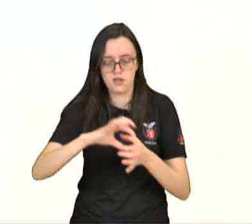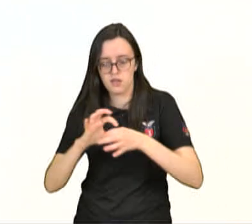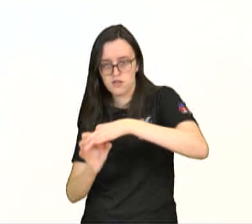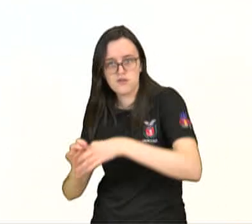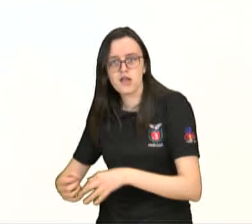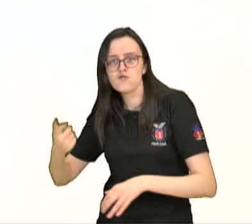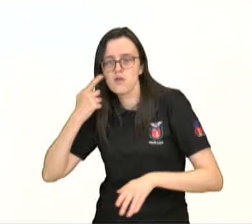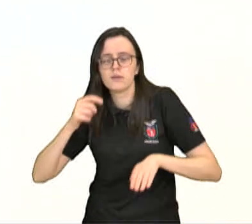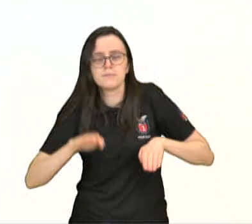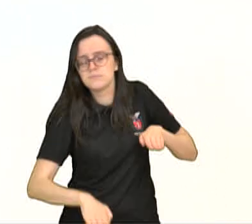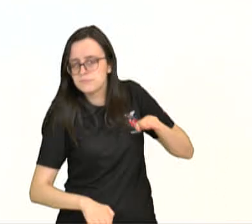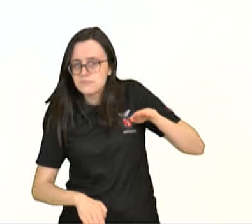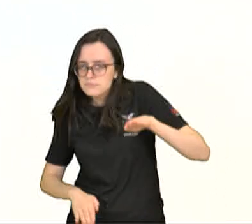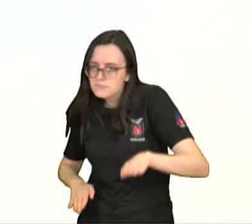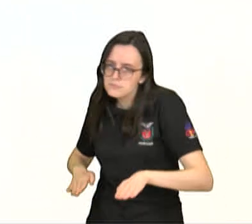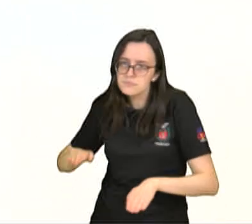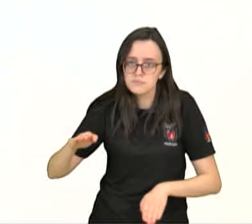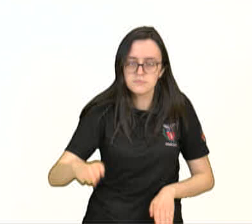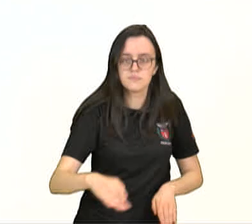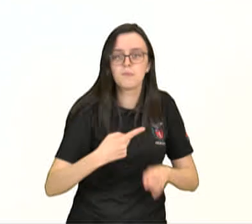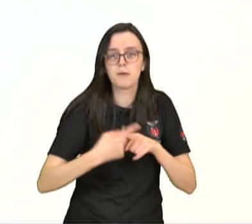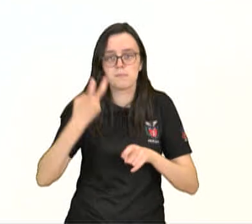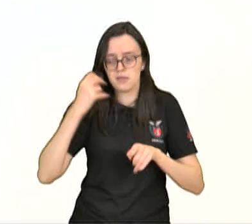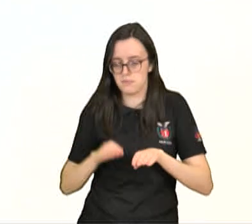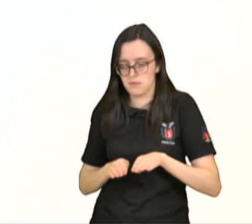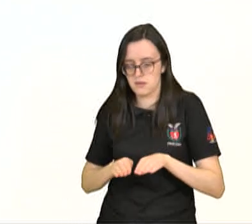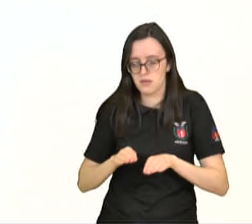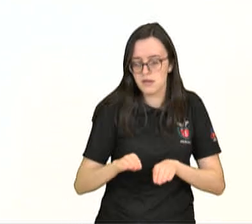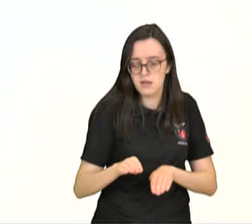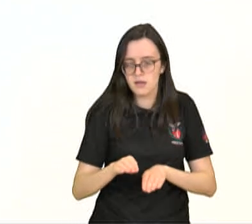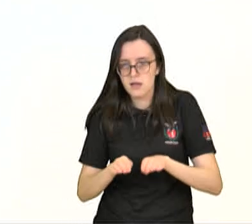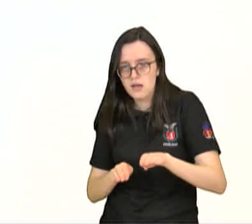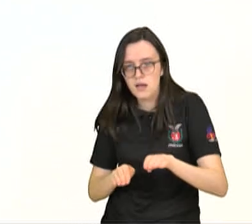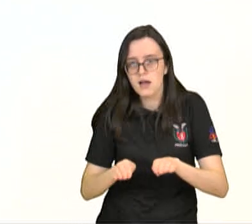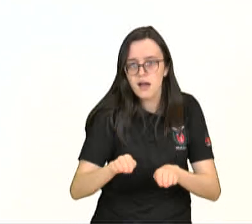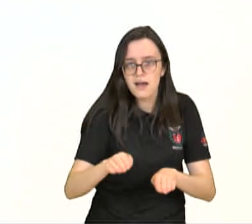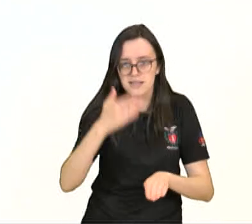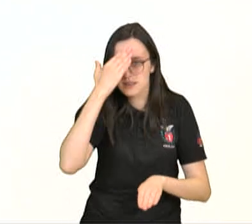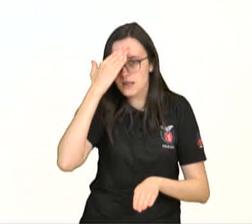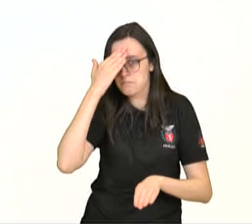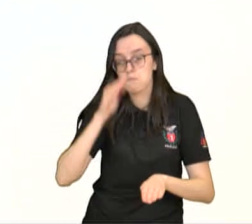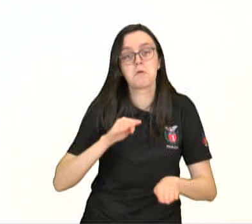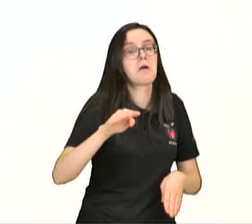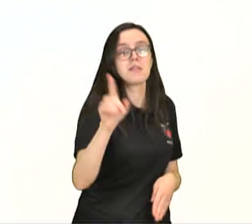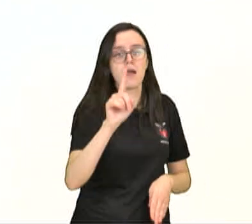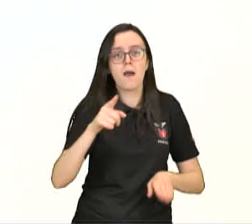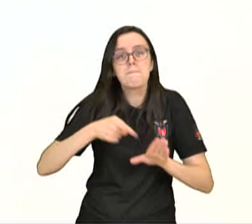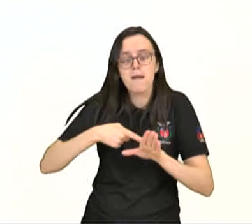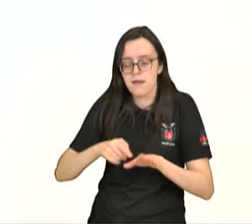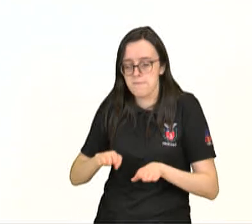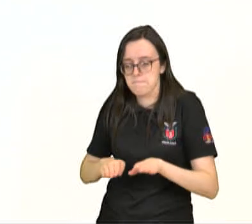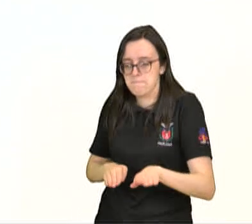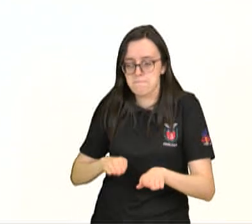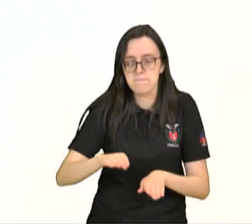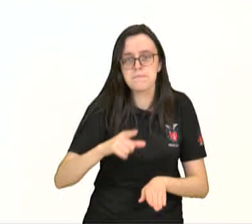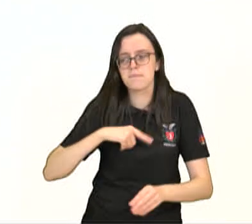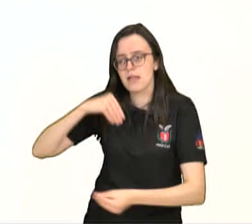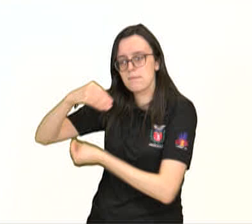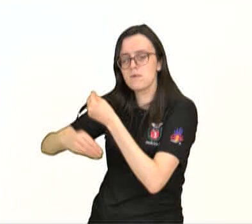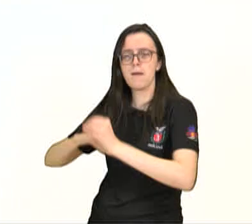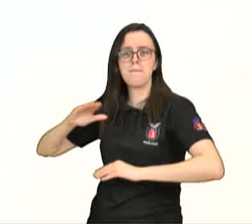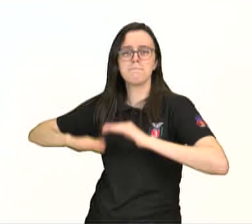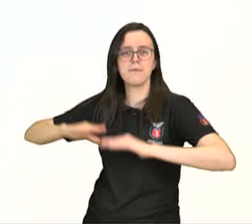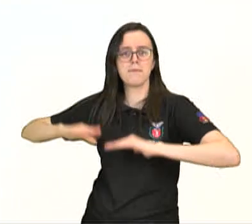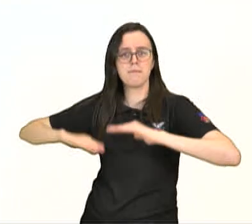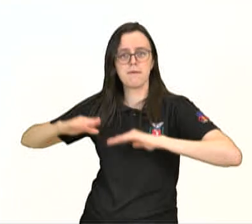esses trabalhadores a dar passos muito curtos. E esses passos curtos, associados aos elementos do tambor, que era muito